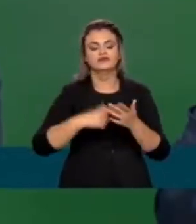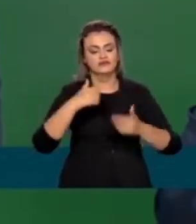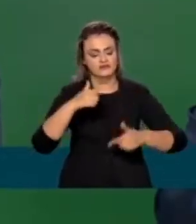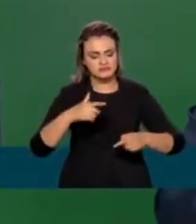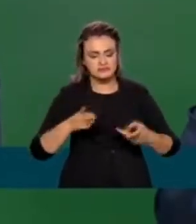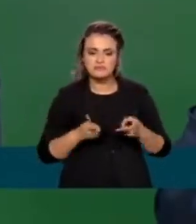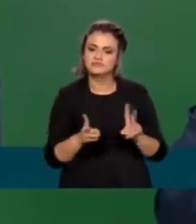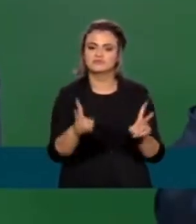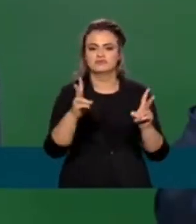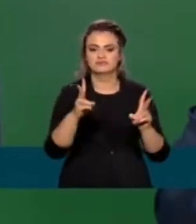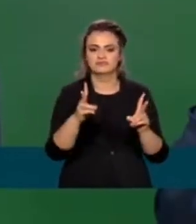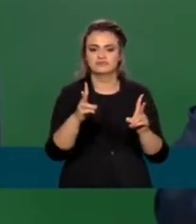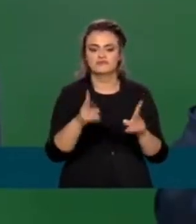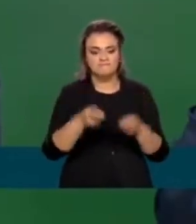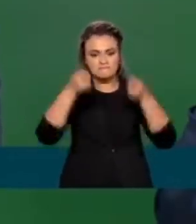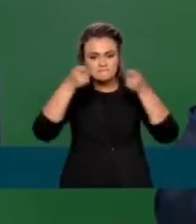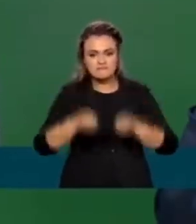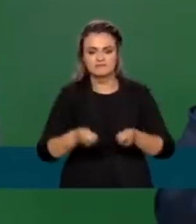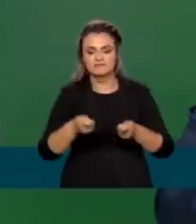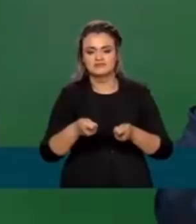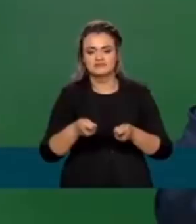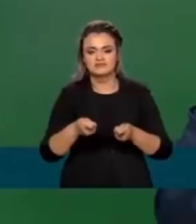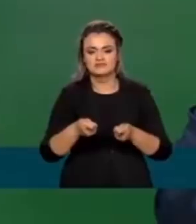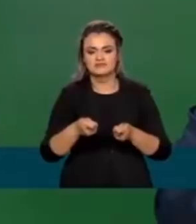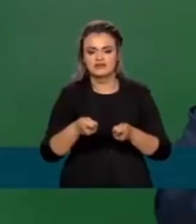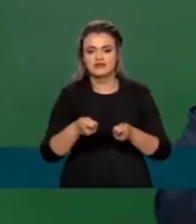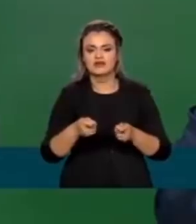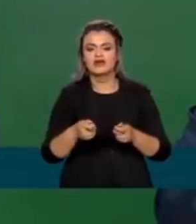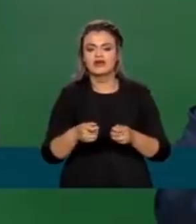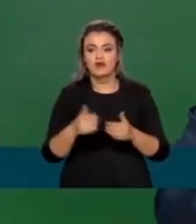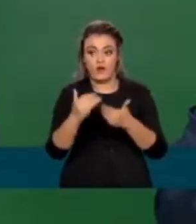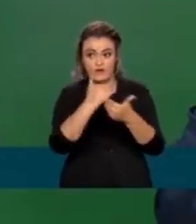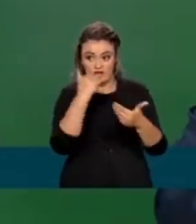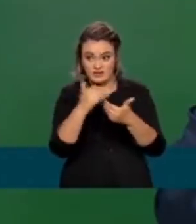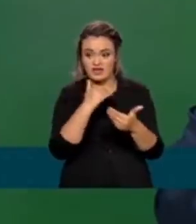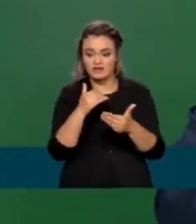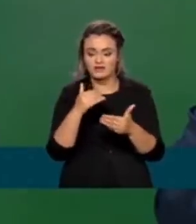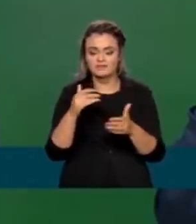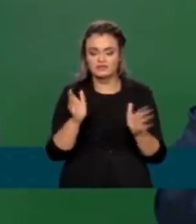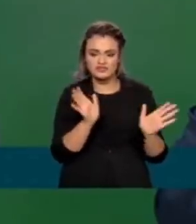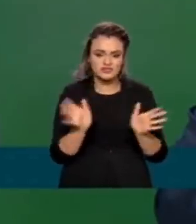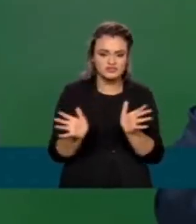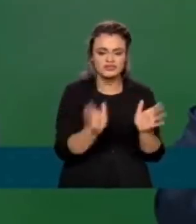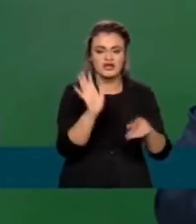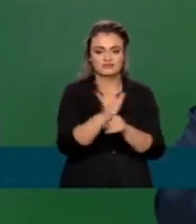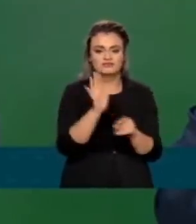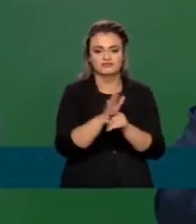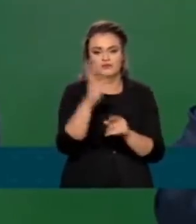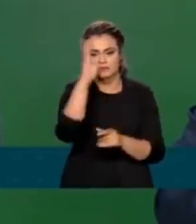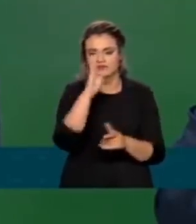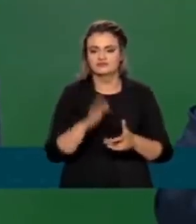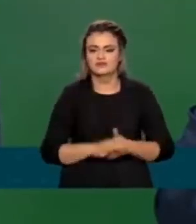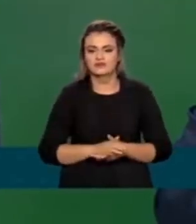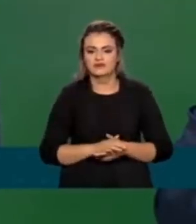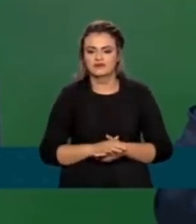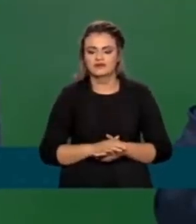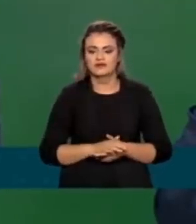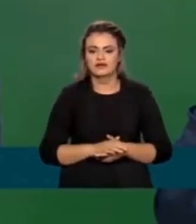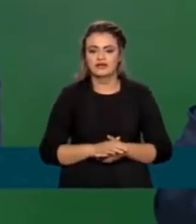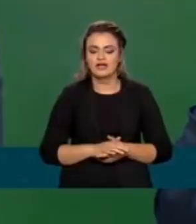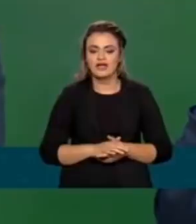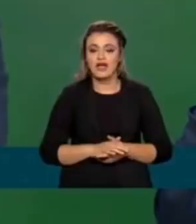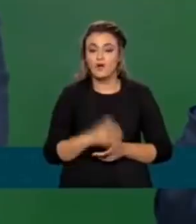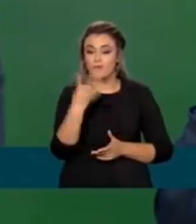assim, firmes, orientados para continuar transformando o Brasil. Nós estamos derrubando